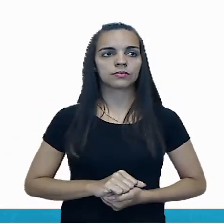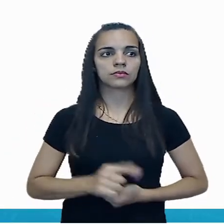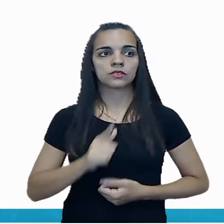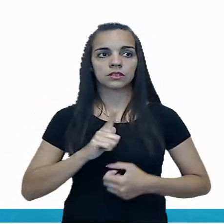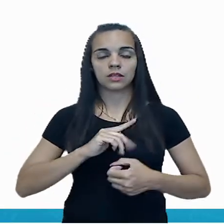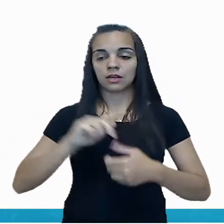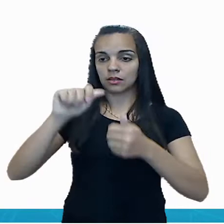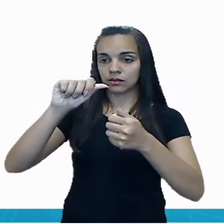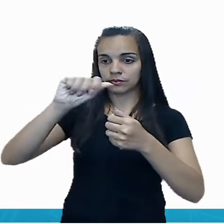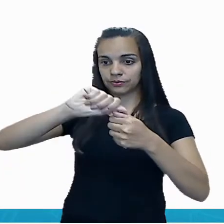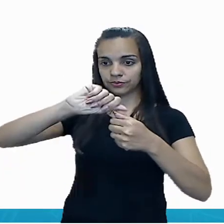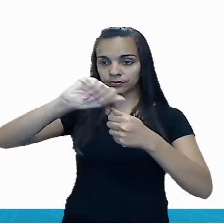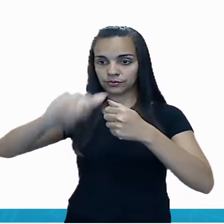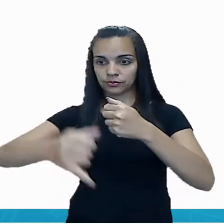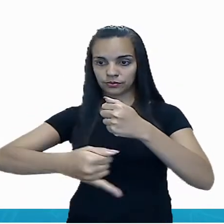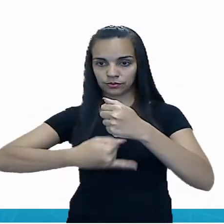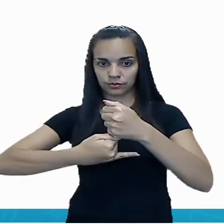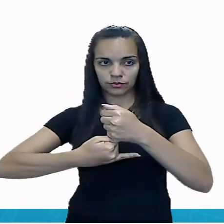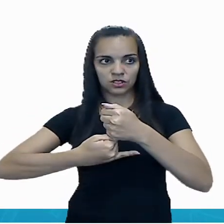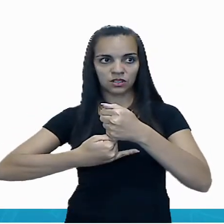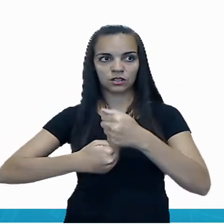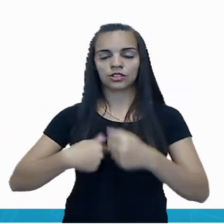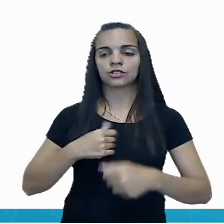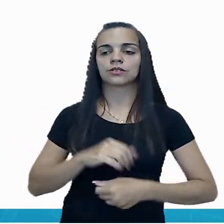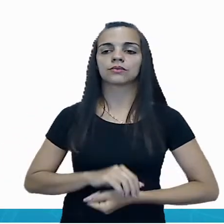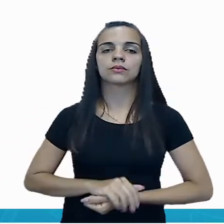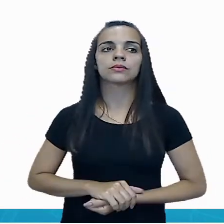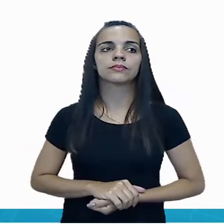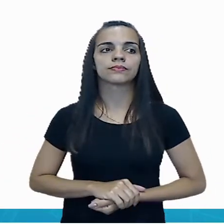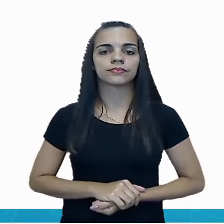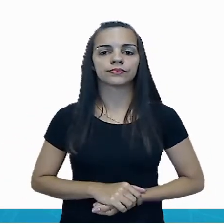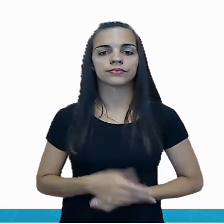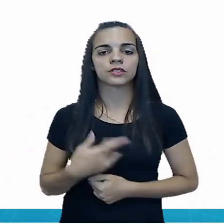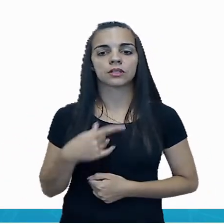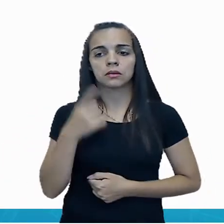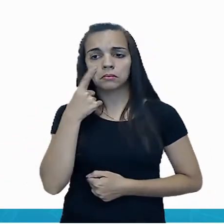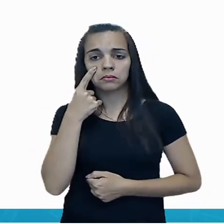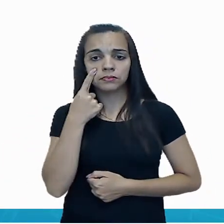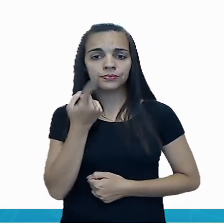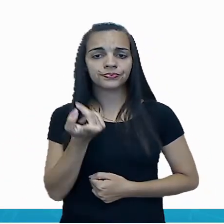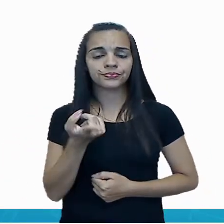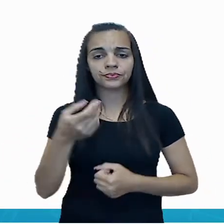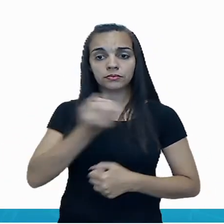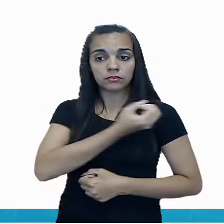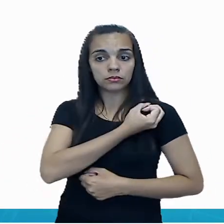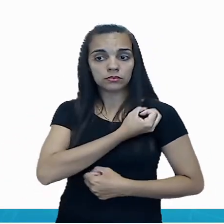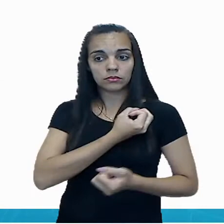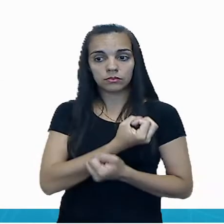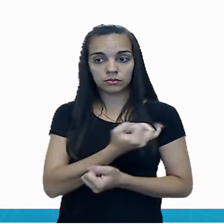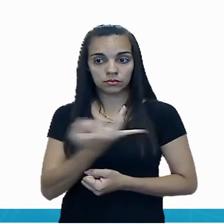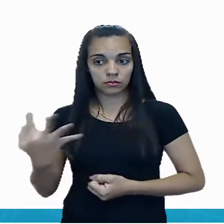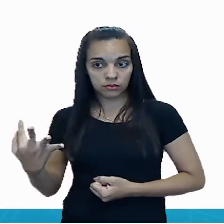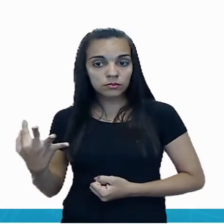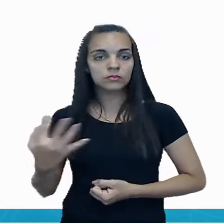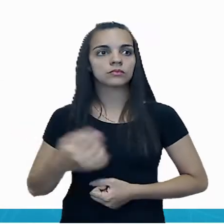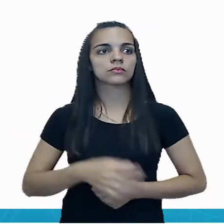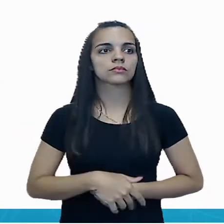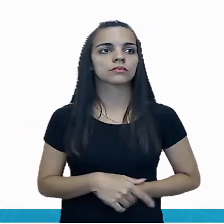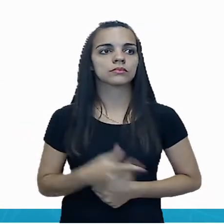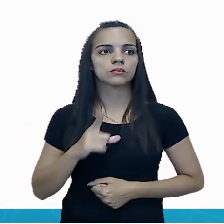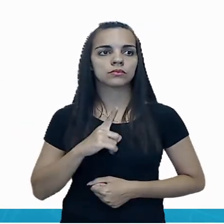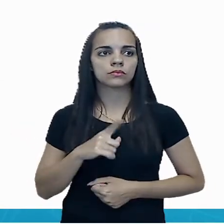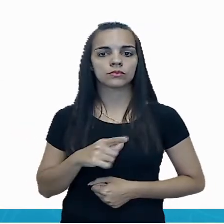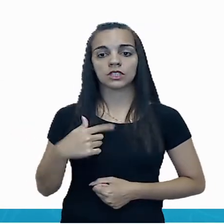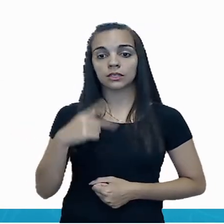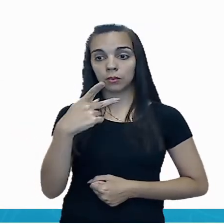as letras A, D, J, significa que é um adjetivo, uma característica. E o NU, que é um numeral, e o PL,